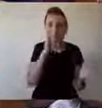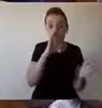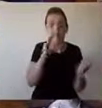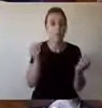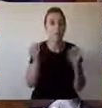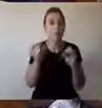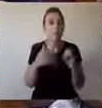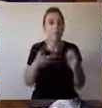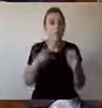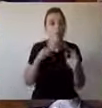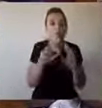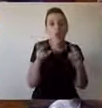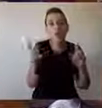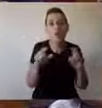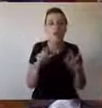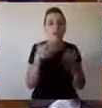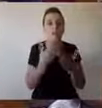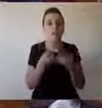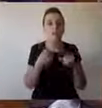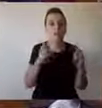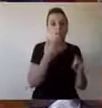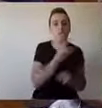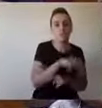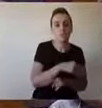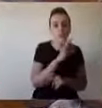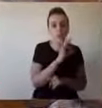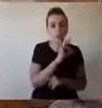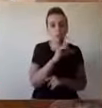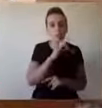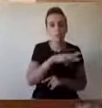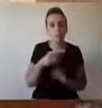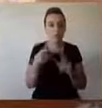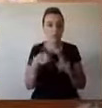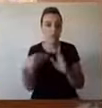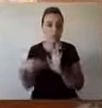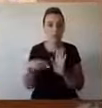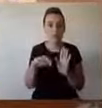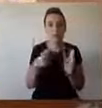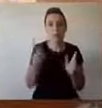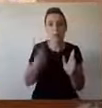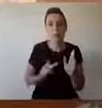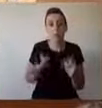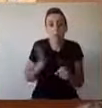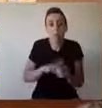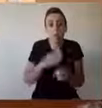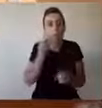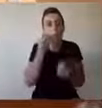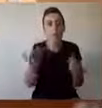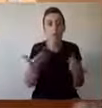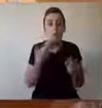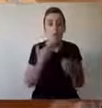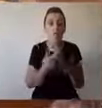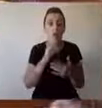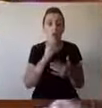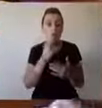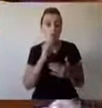orçamental de 12,4 milhões positivos para 18,8 milhões negativos. E o Executivo tem de sanar esta discrepância de alguma maneira. Ou aumentam impostos, o Sr. Presidente,